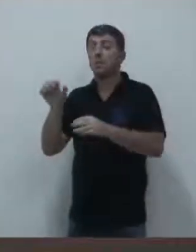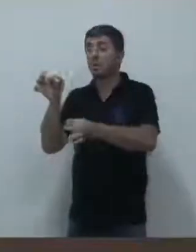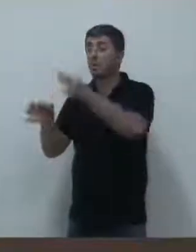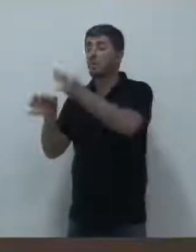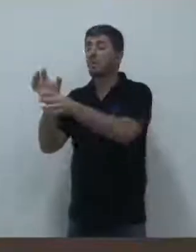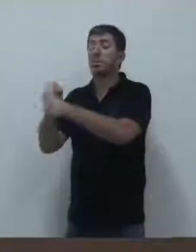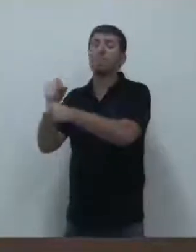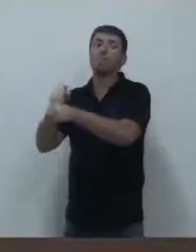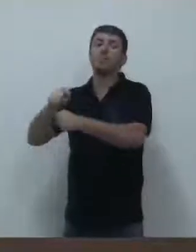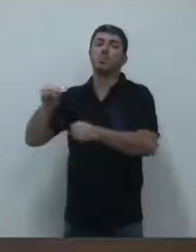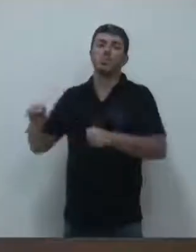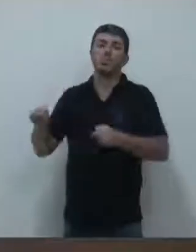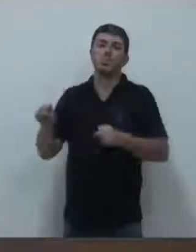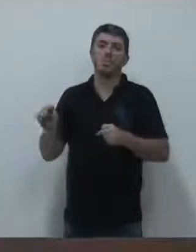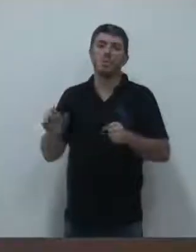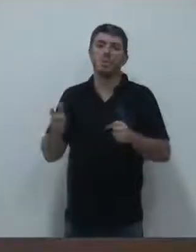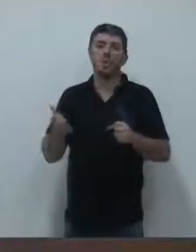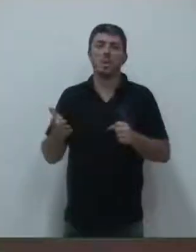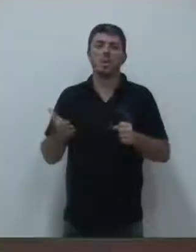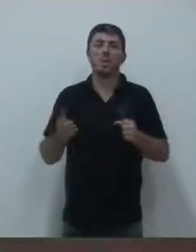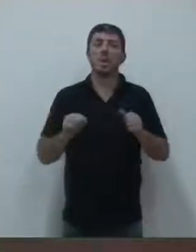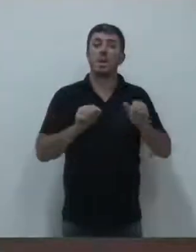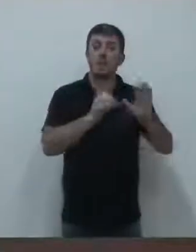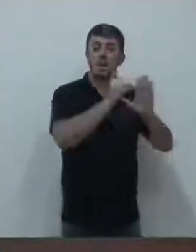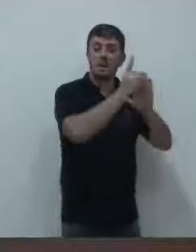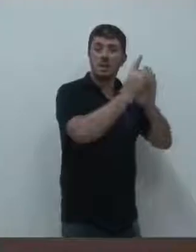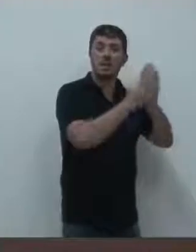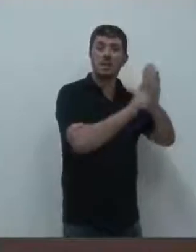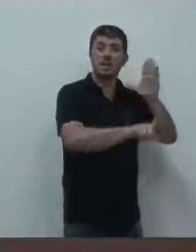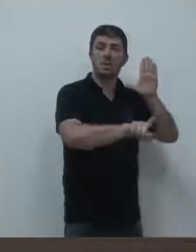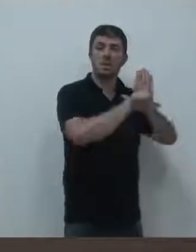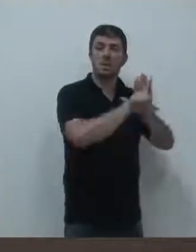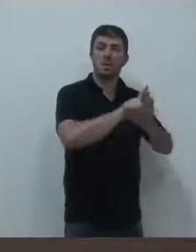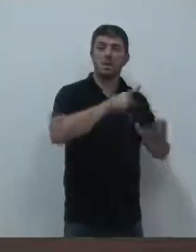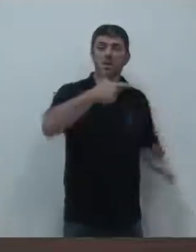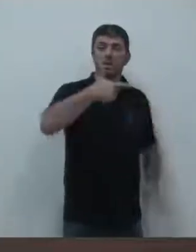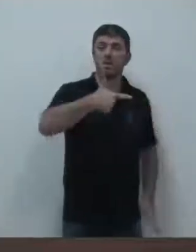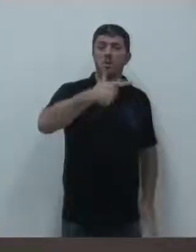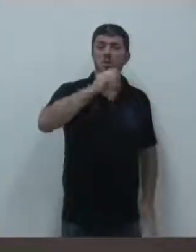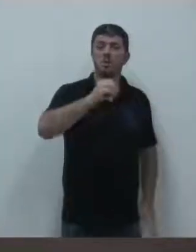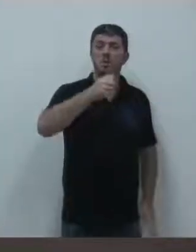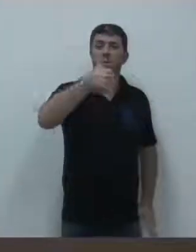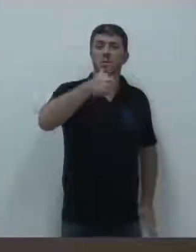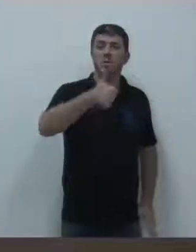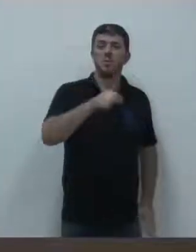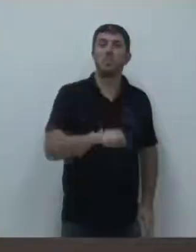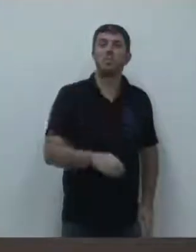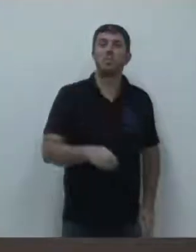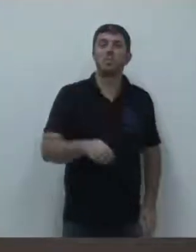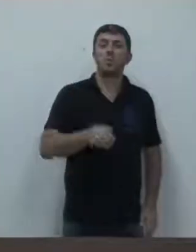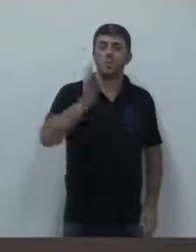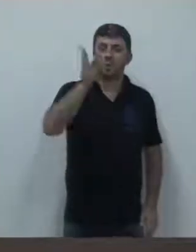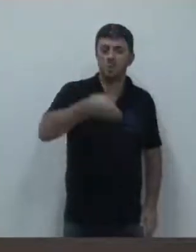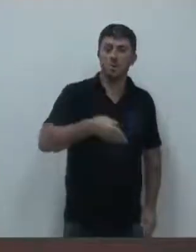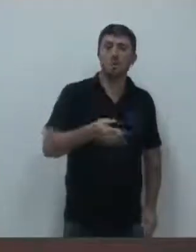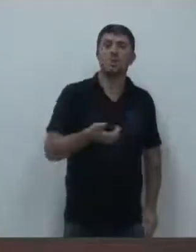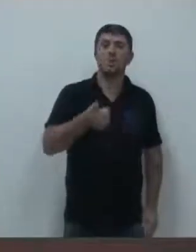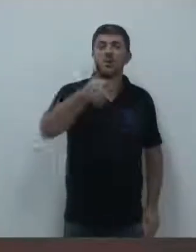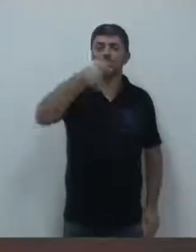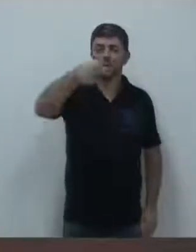está caindo em outro decreto, que é o Decreto-Lei 201/67, que ele fala da gestão pública e responsabilidade